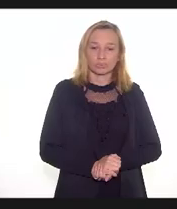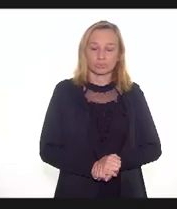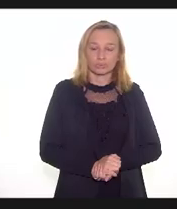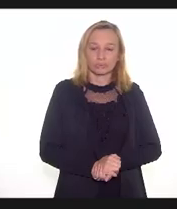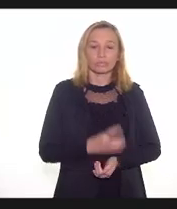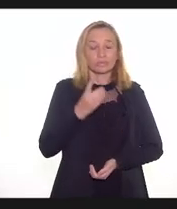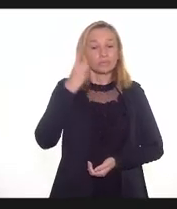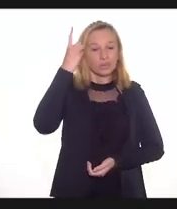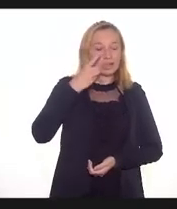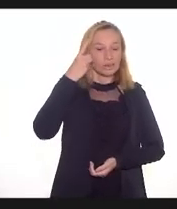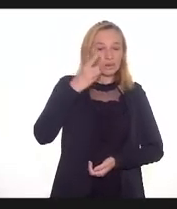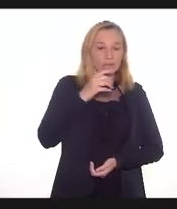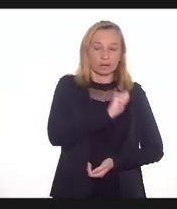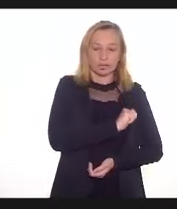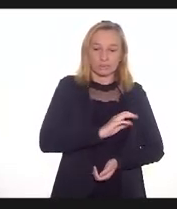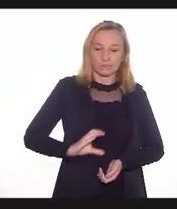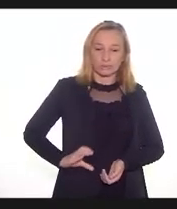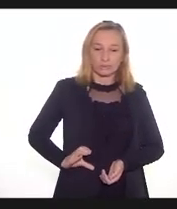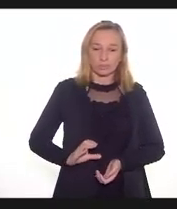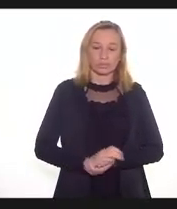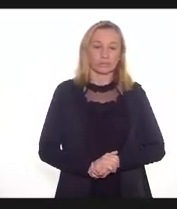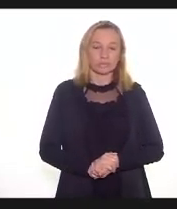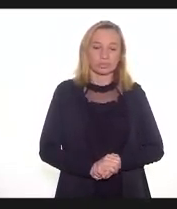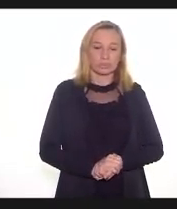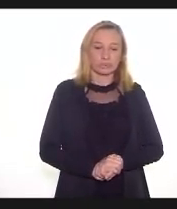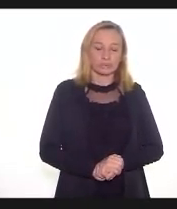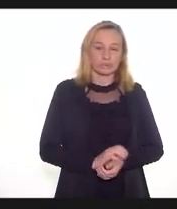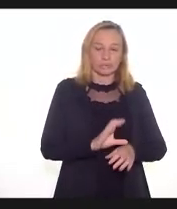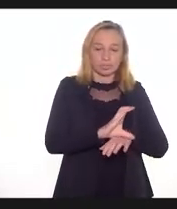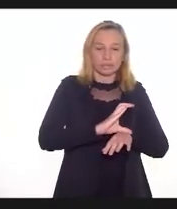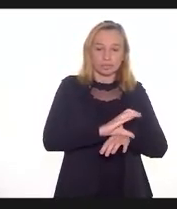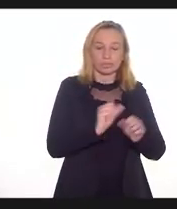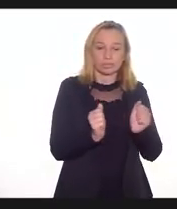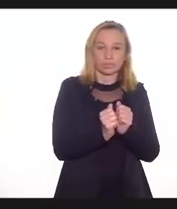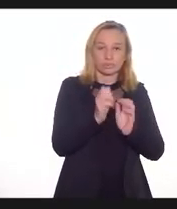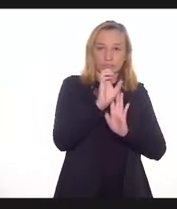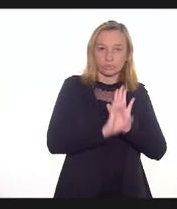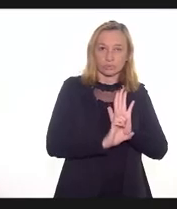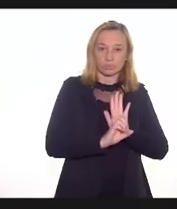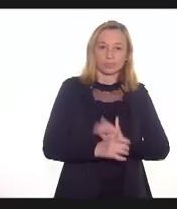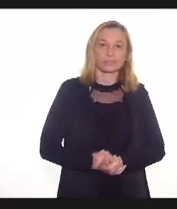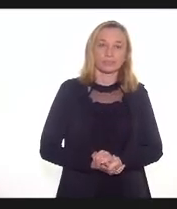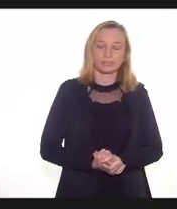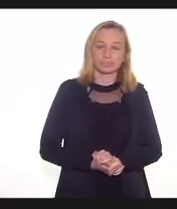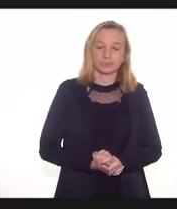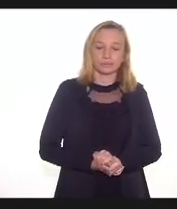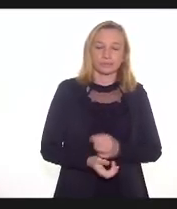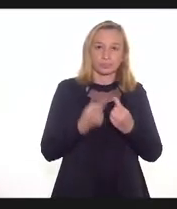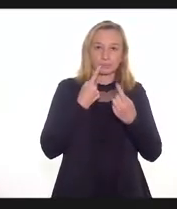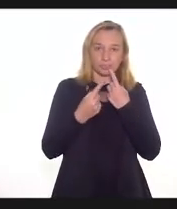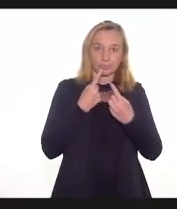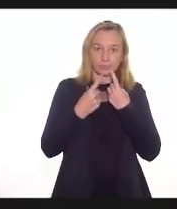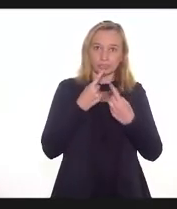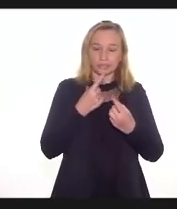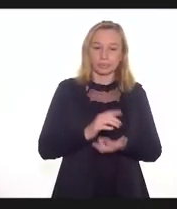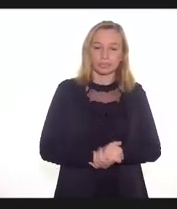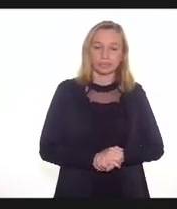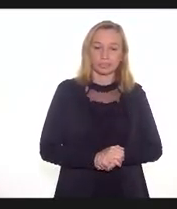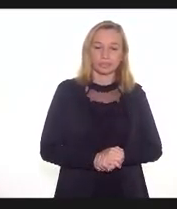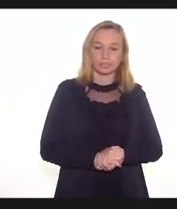2013. Deputado André Ciliano. O parecer é pela constitucionalidade com emenda. Em discussão.